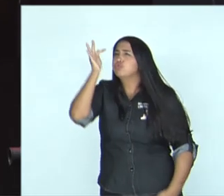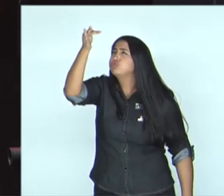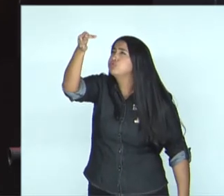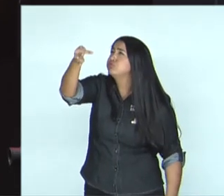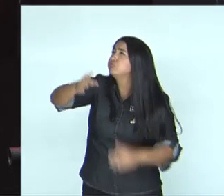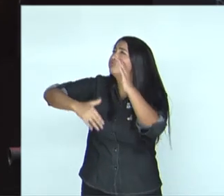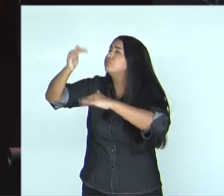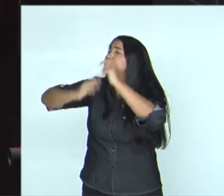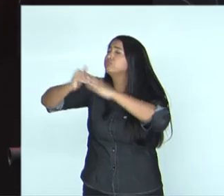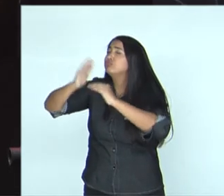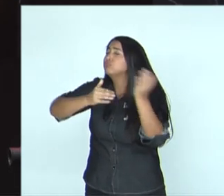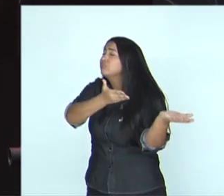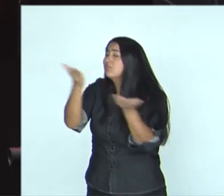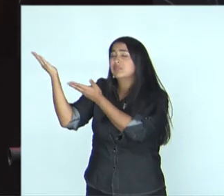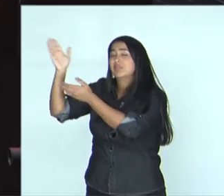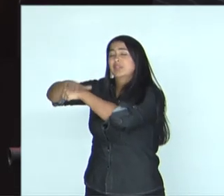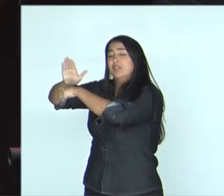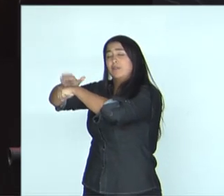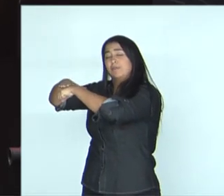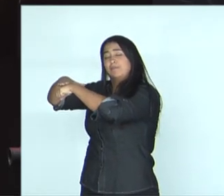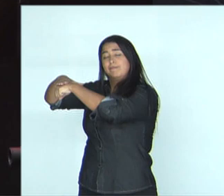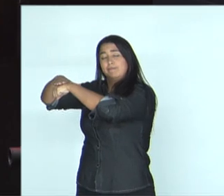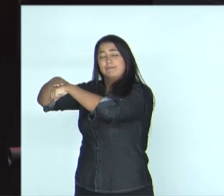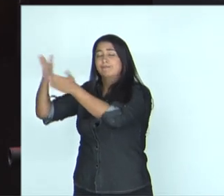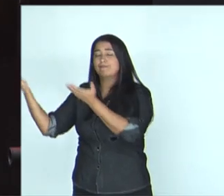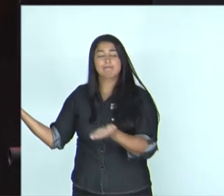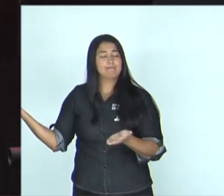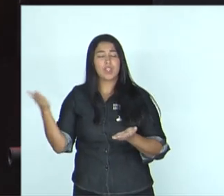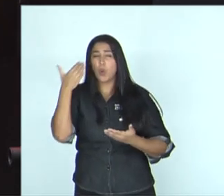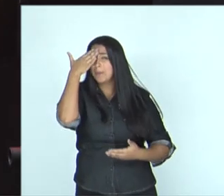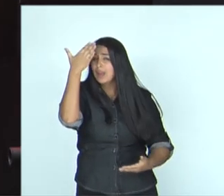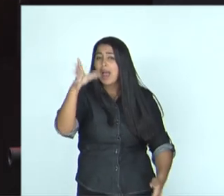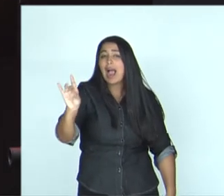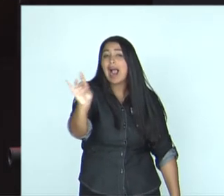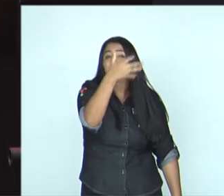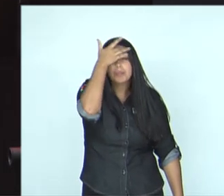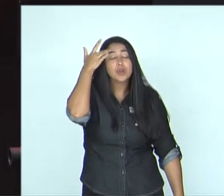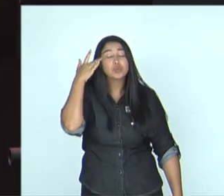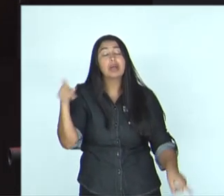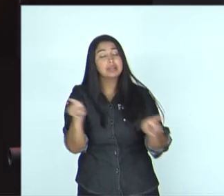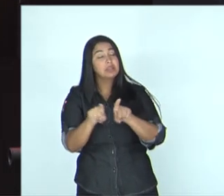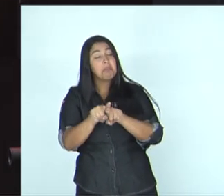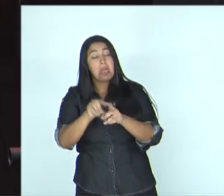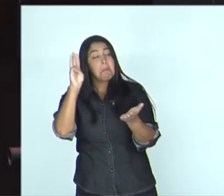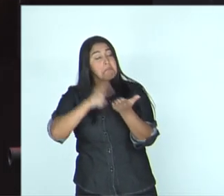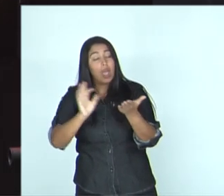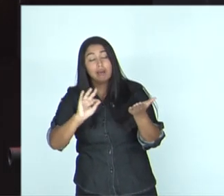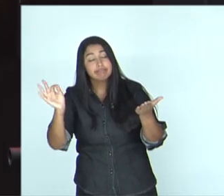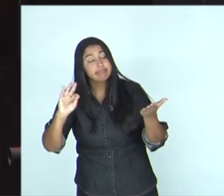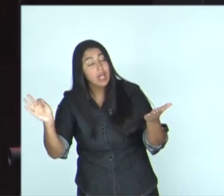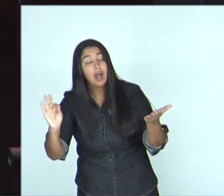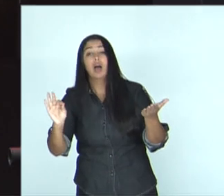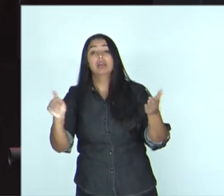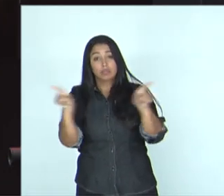não é a pandemia, é o Senhor. E muito obrigado por aqueles que não são da nossa igreja, que estão contribuindo agora. Que eles sejam,